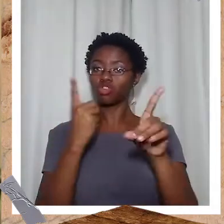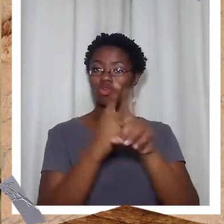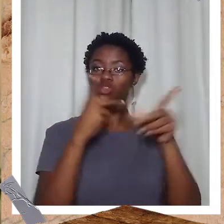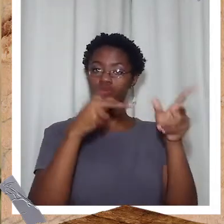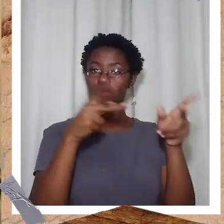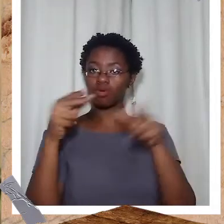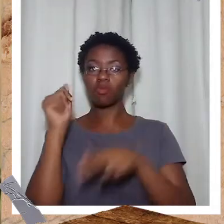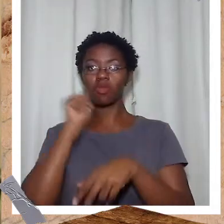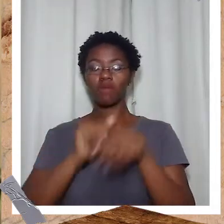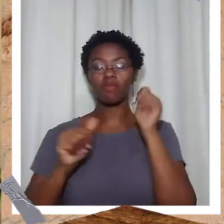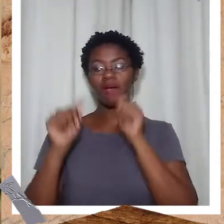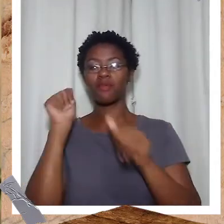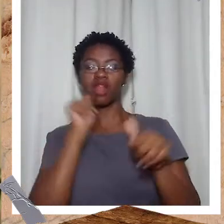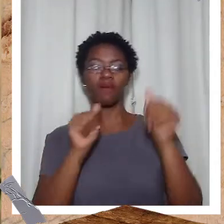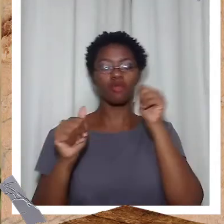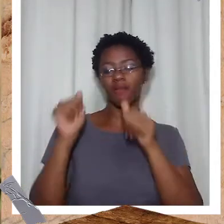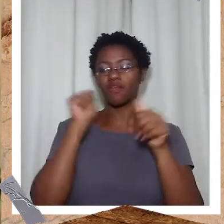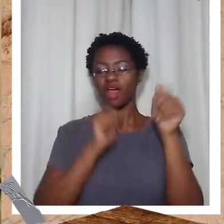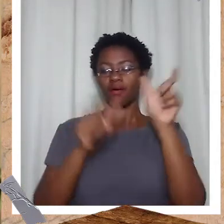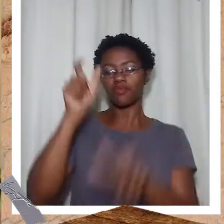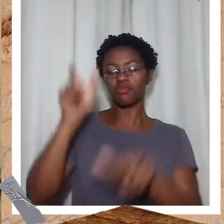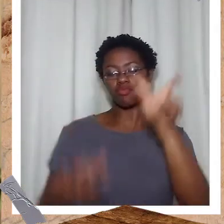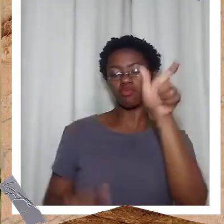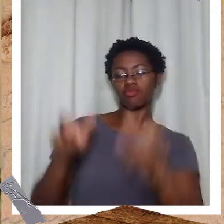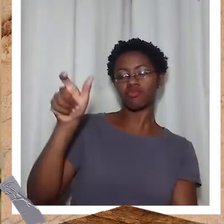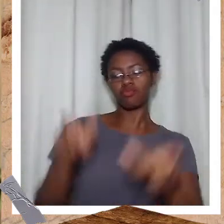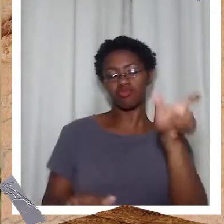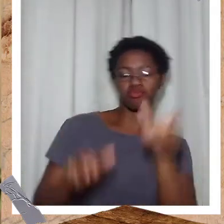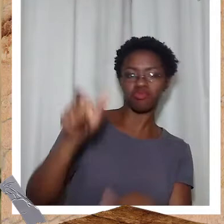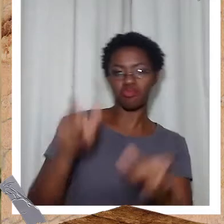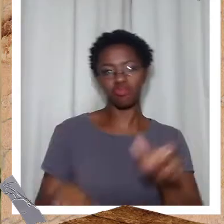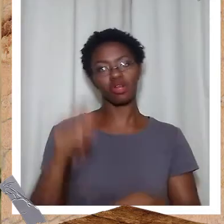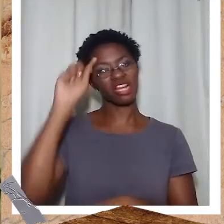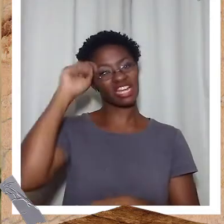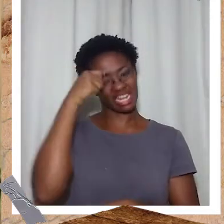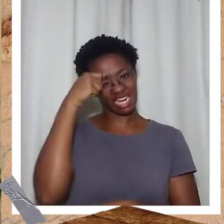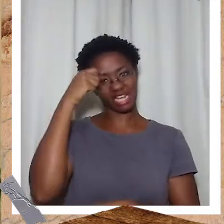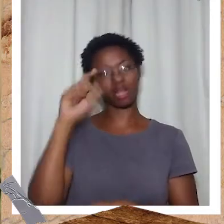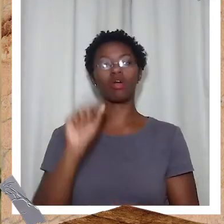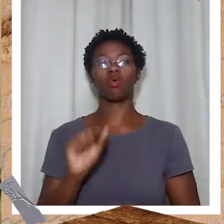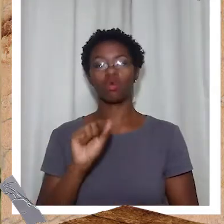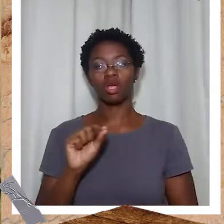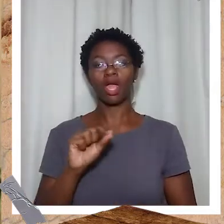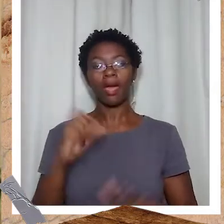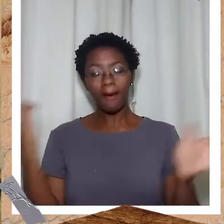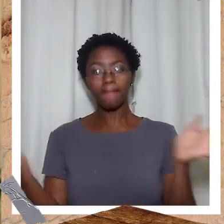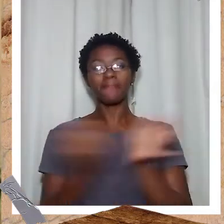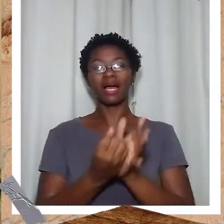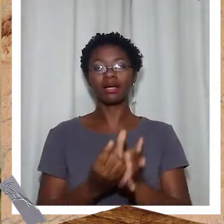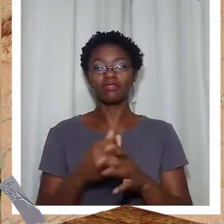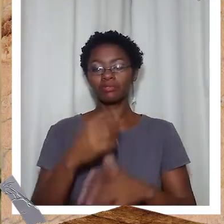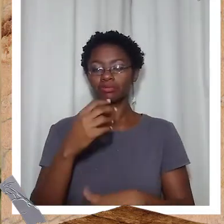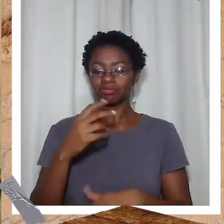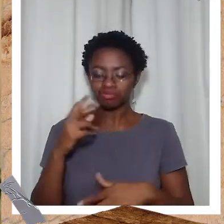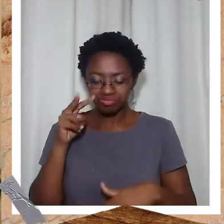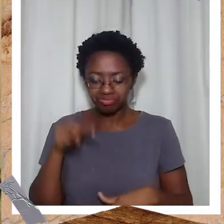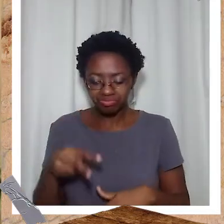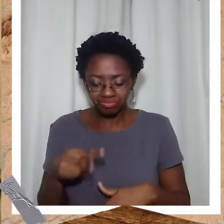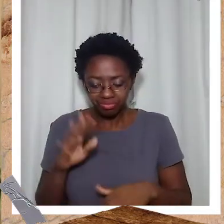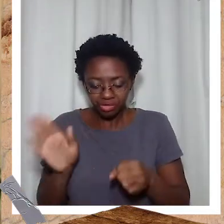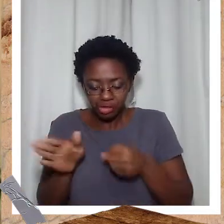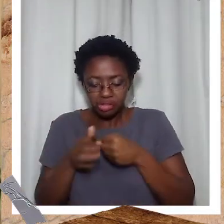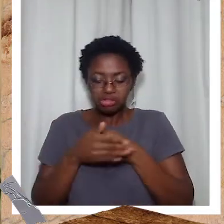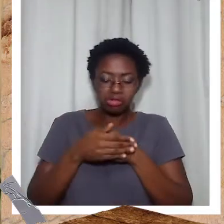são retratadas a partir dessa mesma convenção visual, a partir do marco da subalternidade, o marco de esconder os